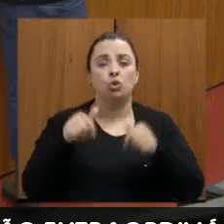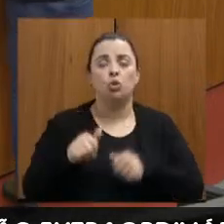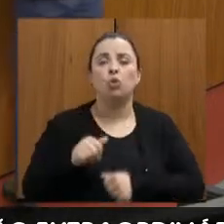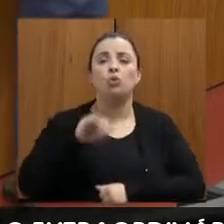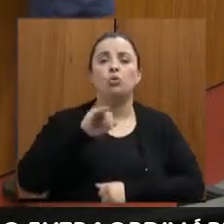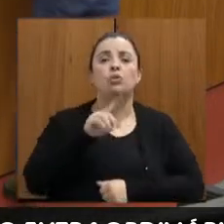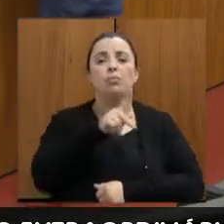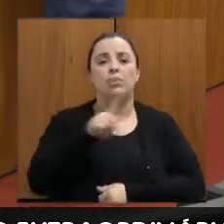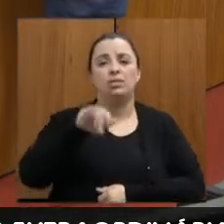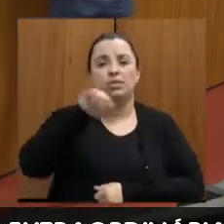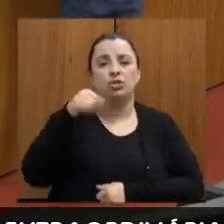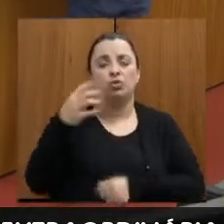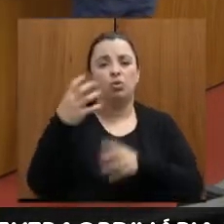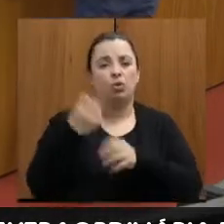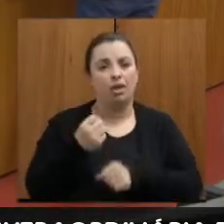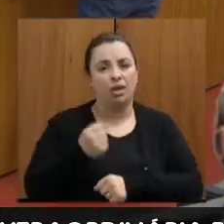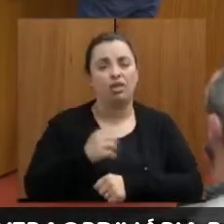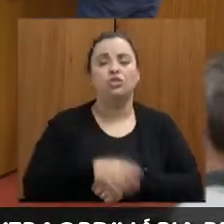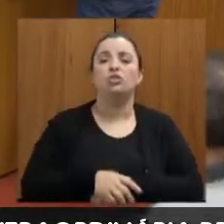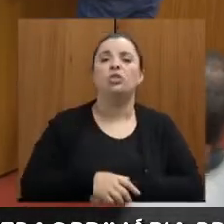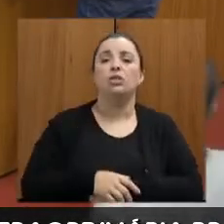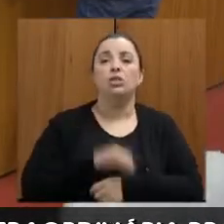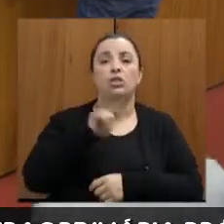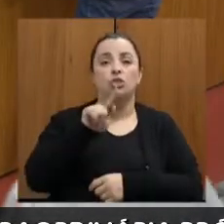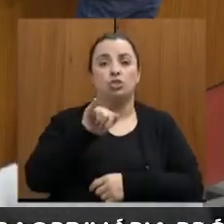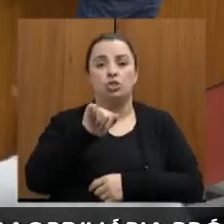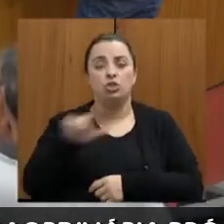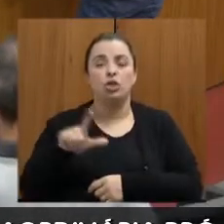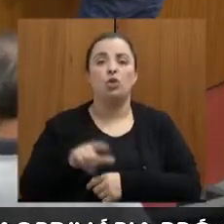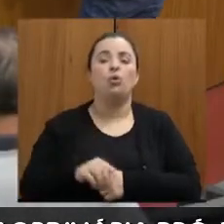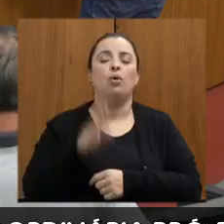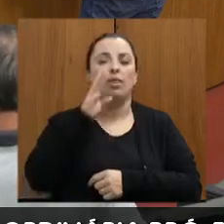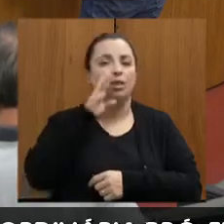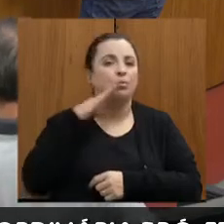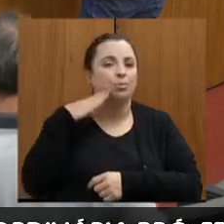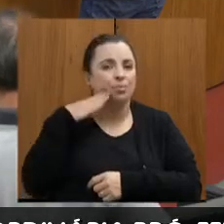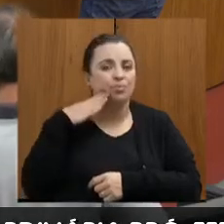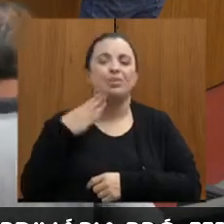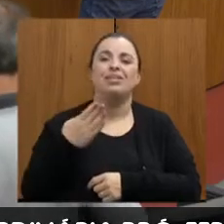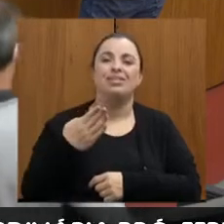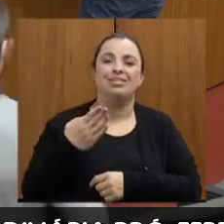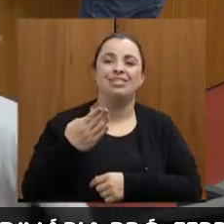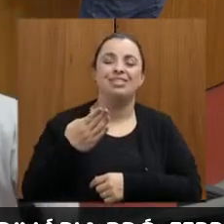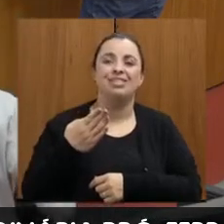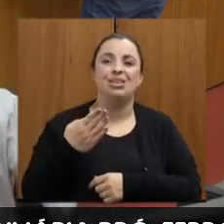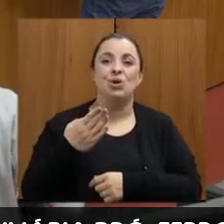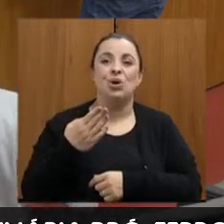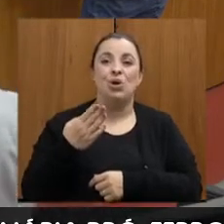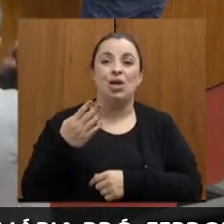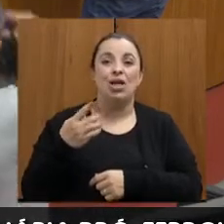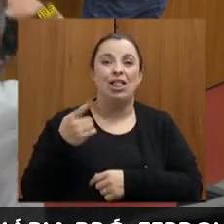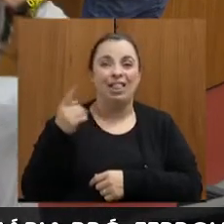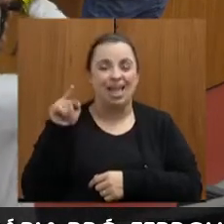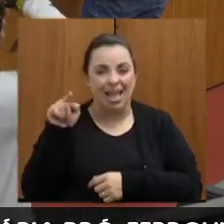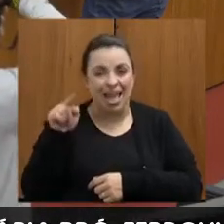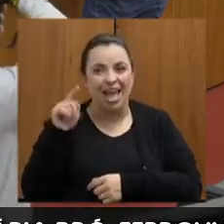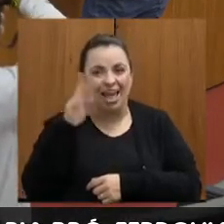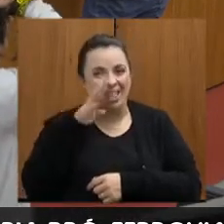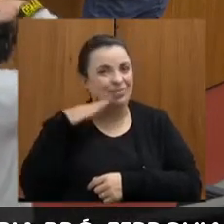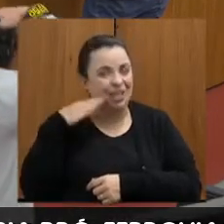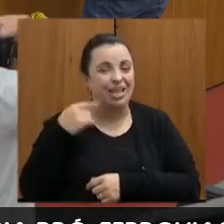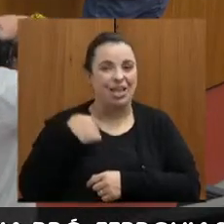Deputado a Beatriz Cerqueira Itália Beatriz Cerqueira e eu somos estamos participando desde a primeira